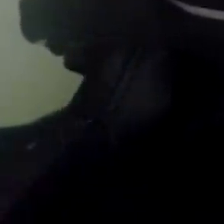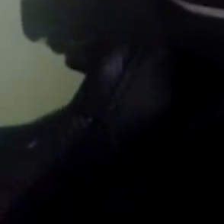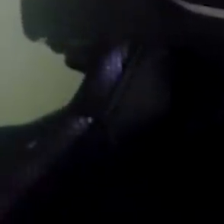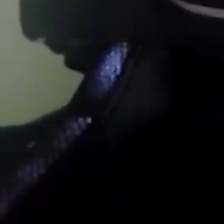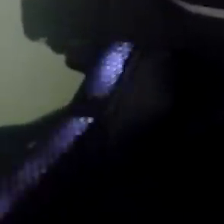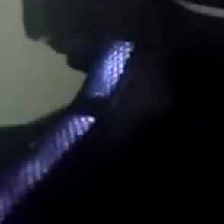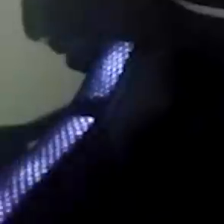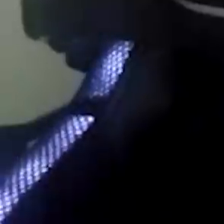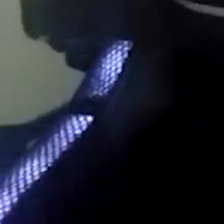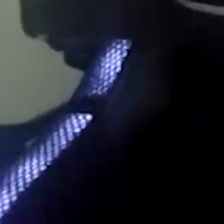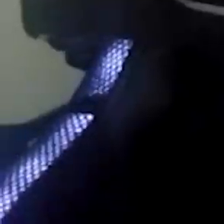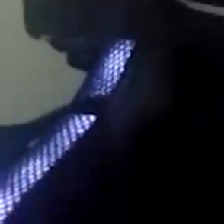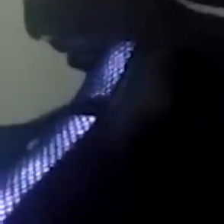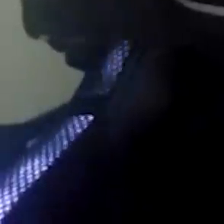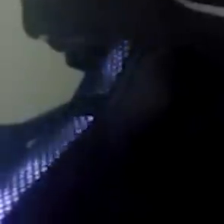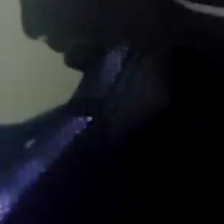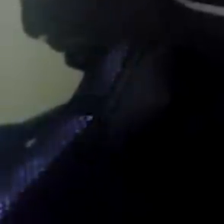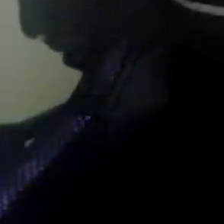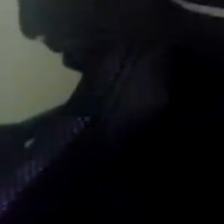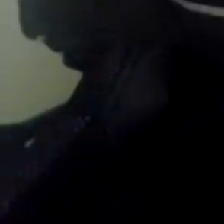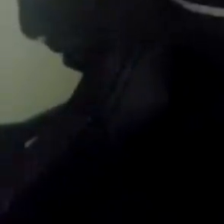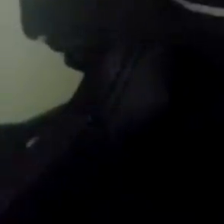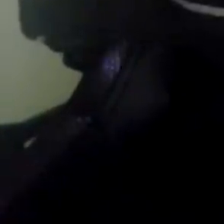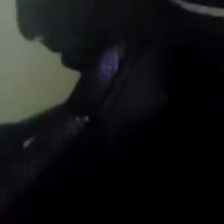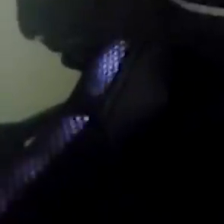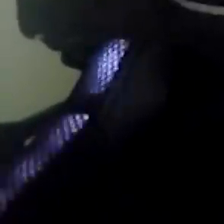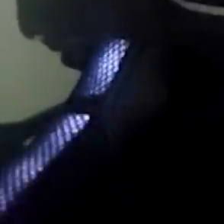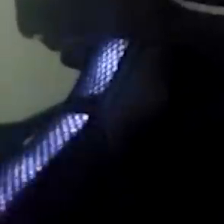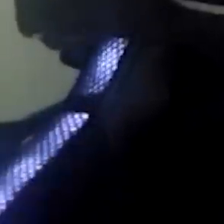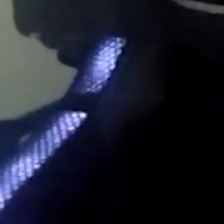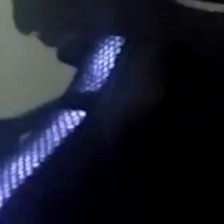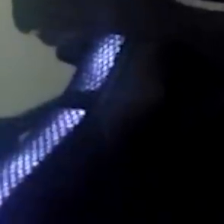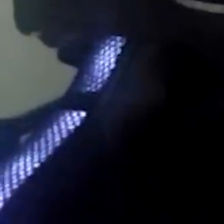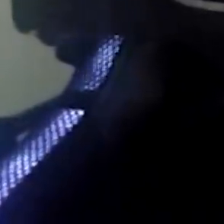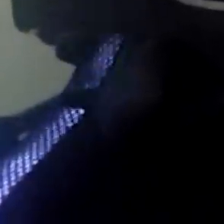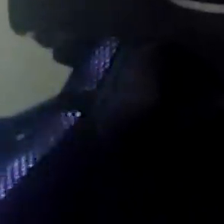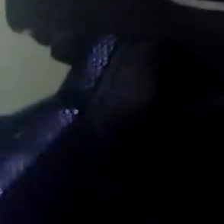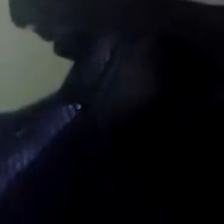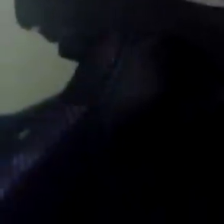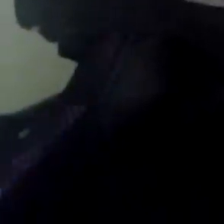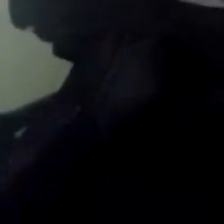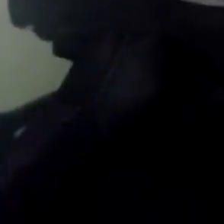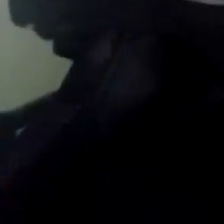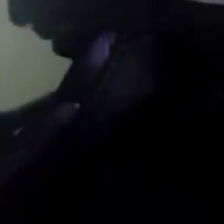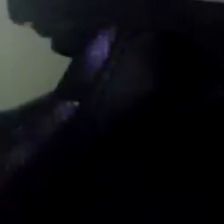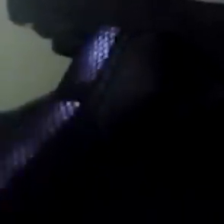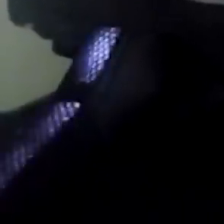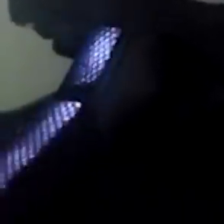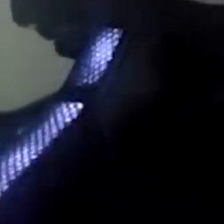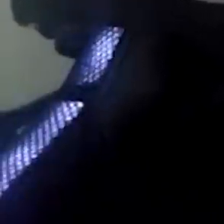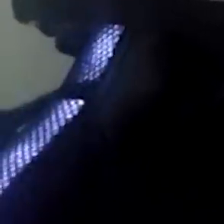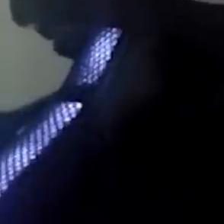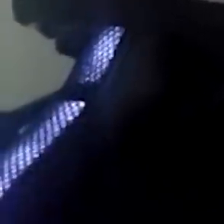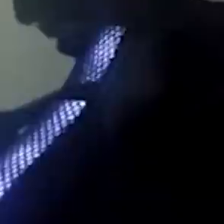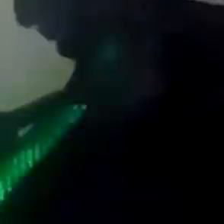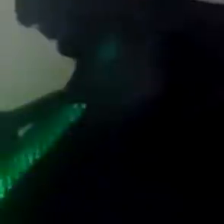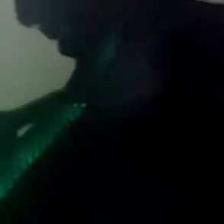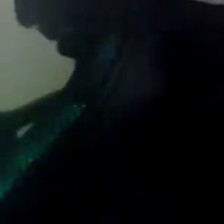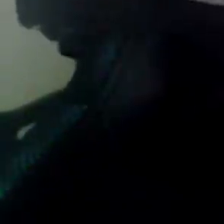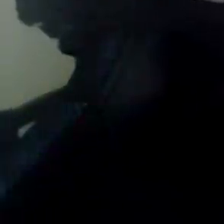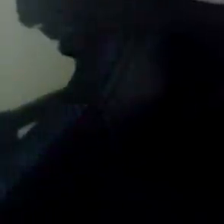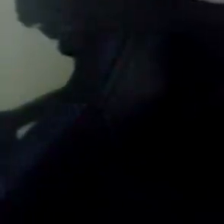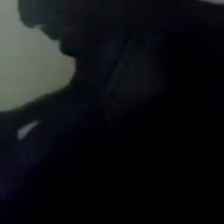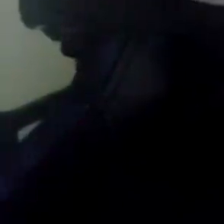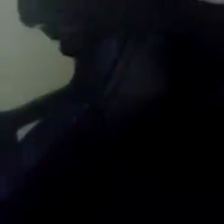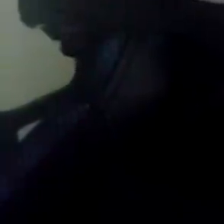para distribuir cargos e formar base aliada. Então todas essas questões de ordem foram com base nisso, todas elas com respaldo regimental, mas infelizmente